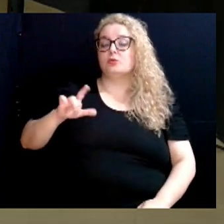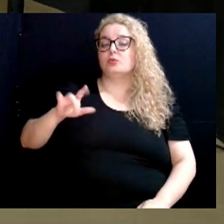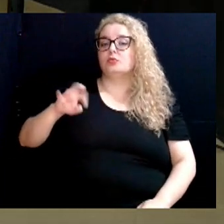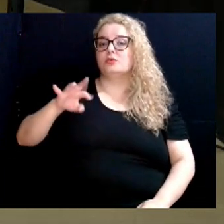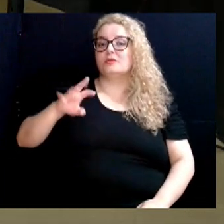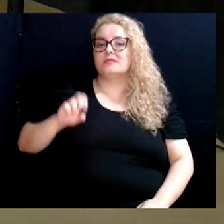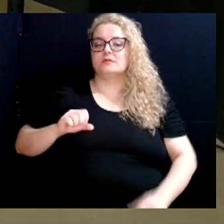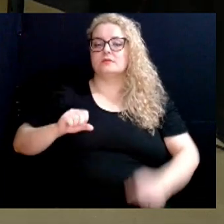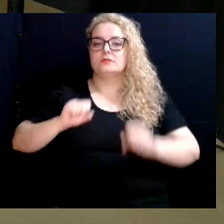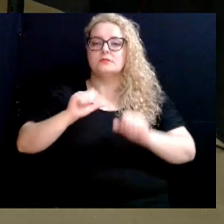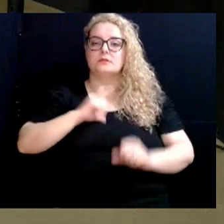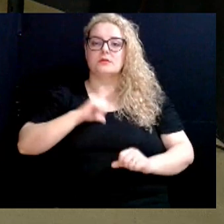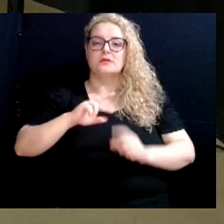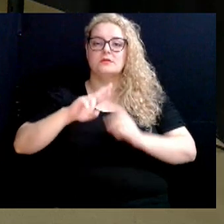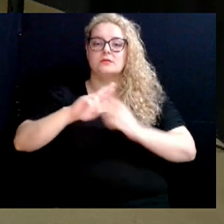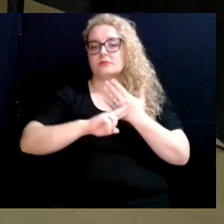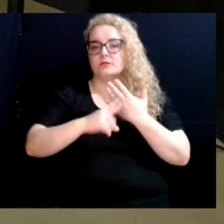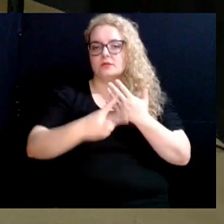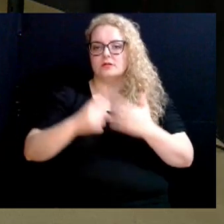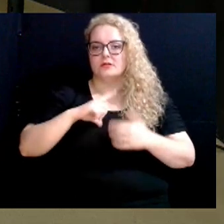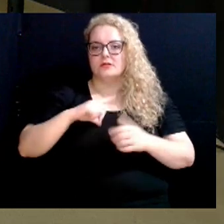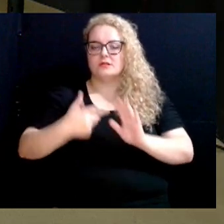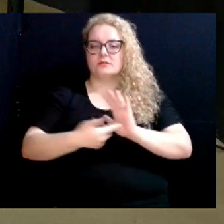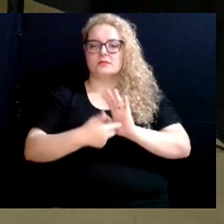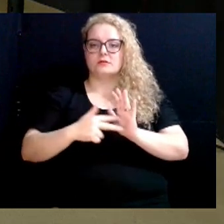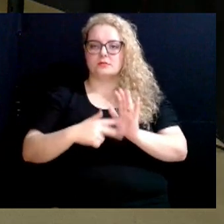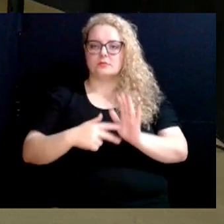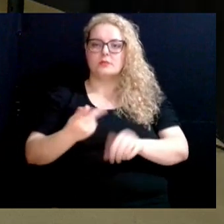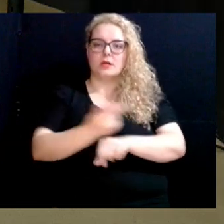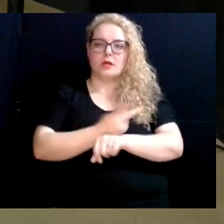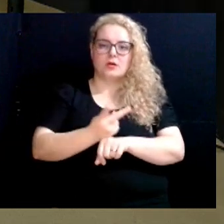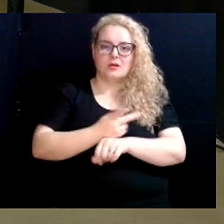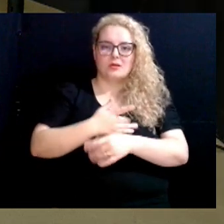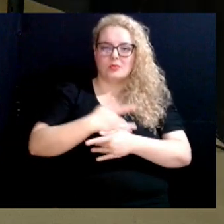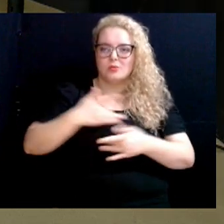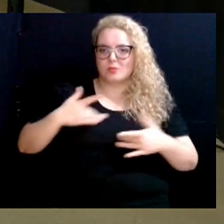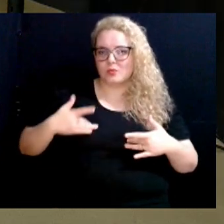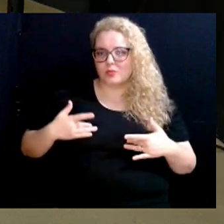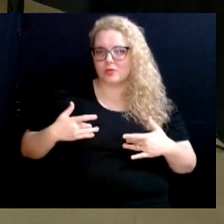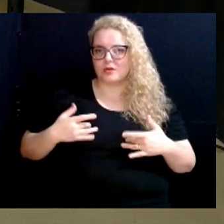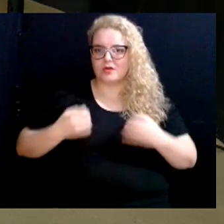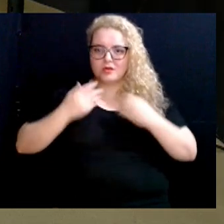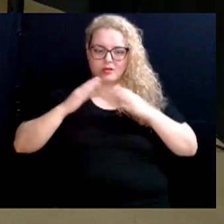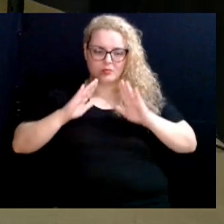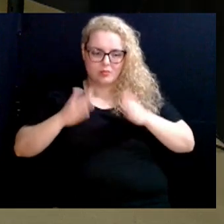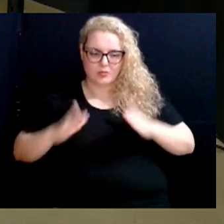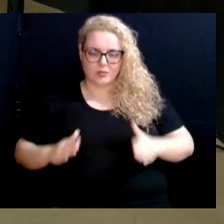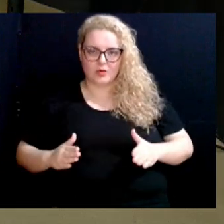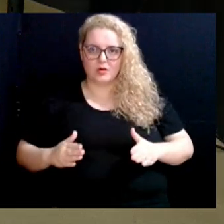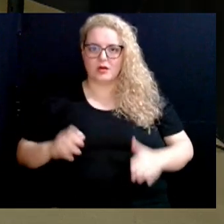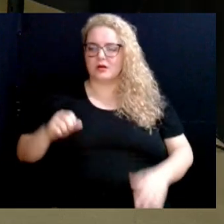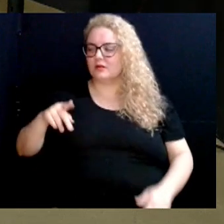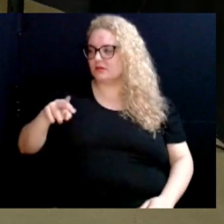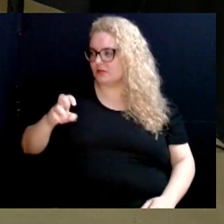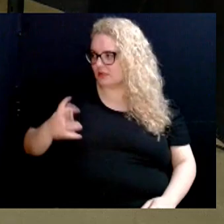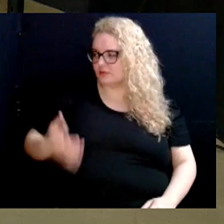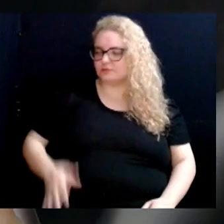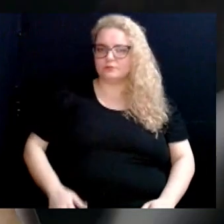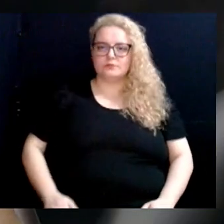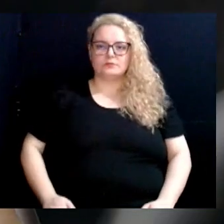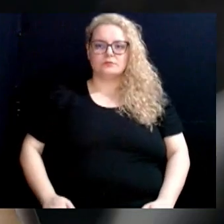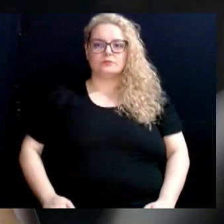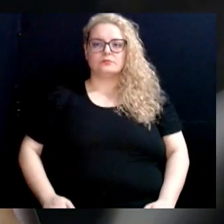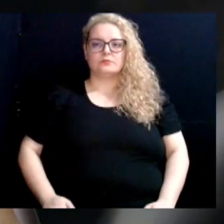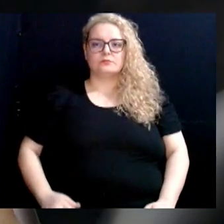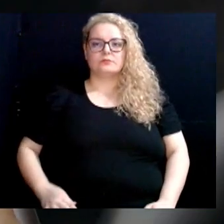rotina realmente faz sentido para quem busca apenas saúde e boa forma? André? Eu